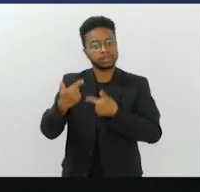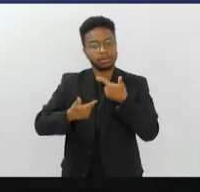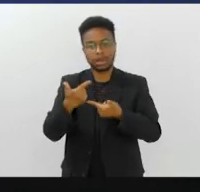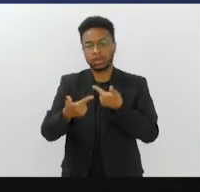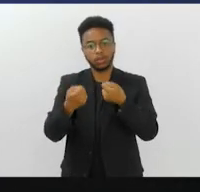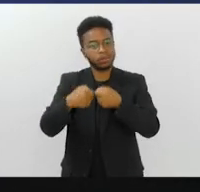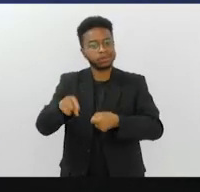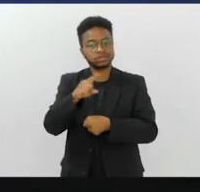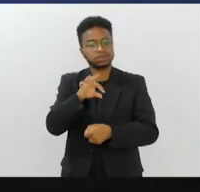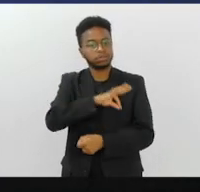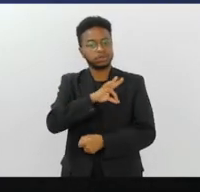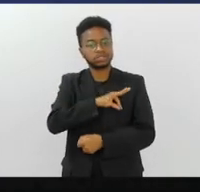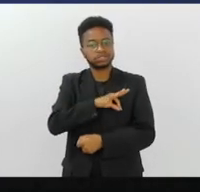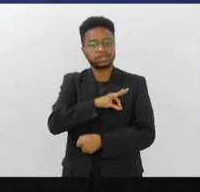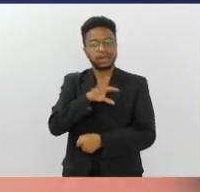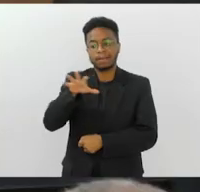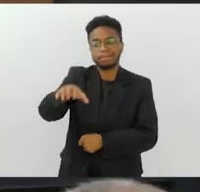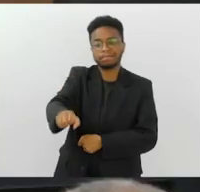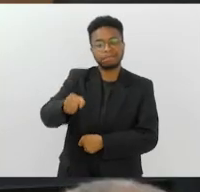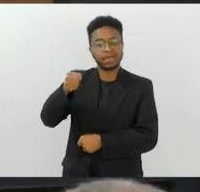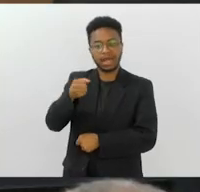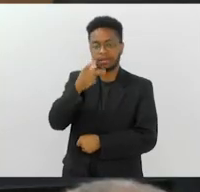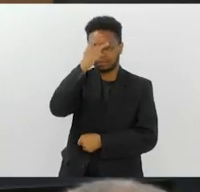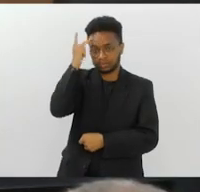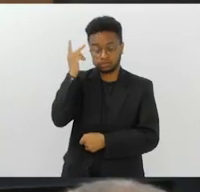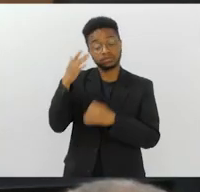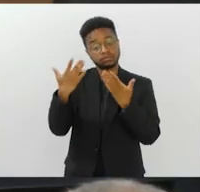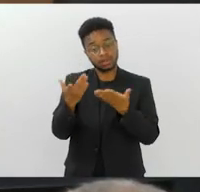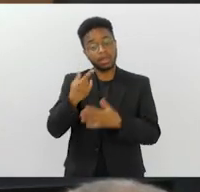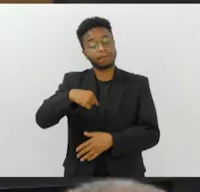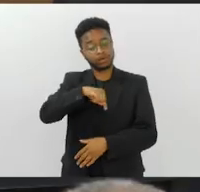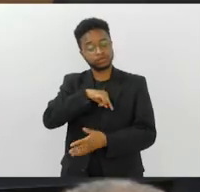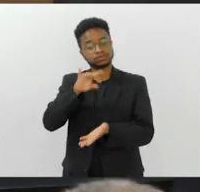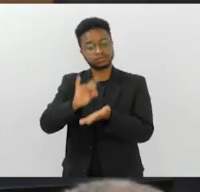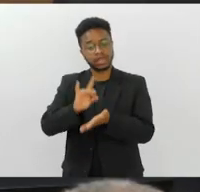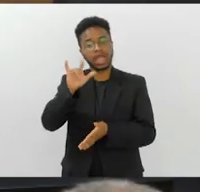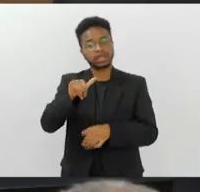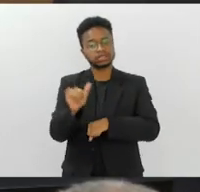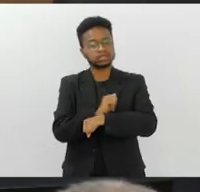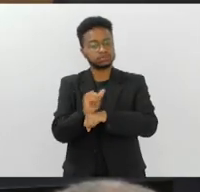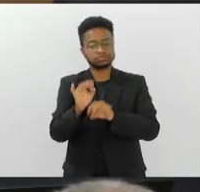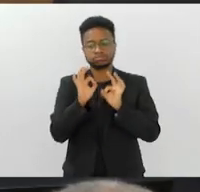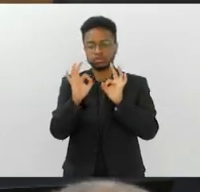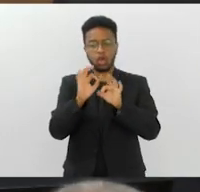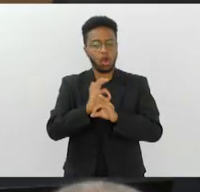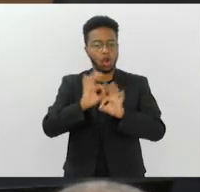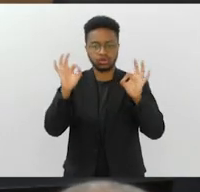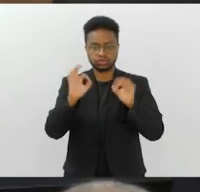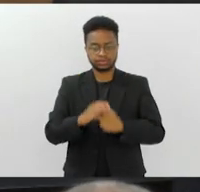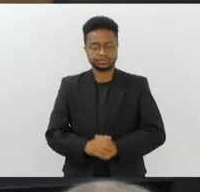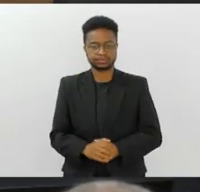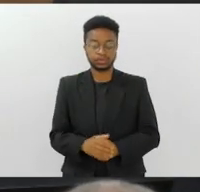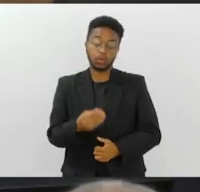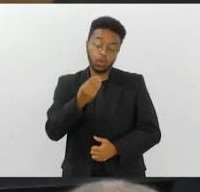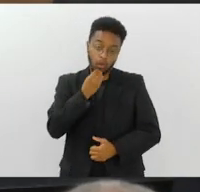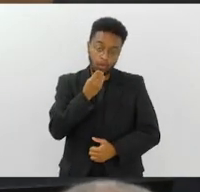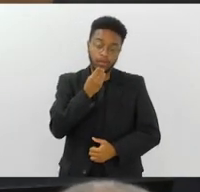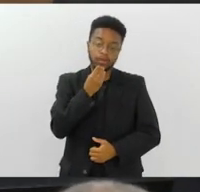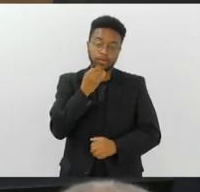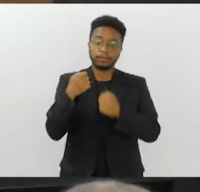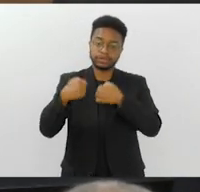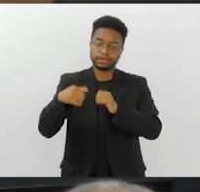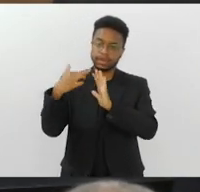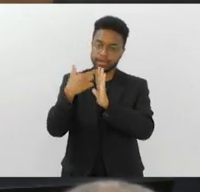perturbar aquela pessoa então para nós tem sido uma ferramenta extremamente eficiente Eh claro que isso demanda uma